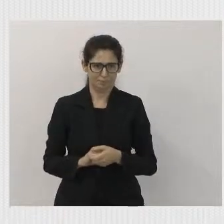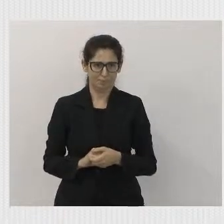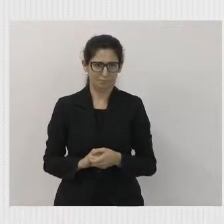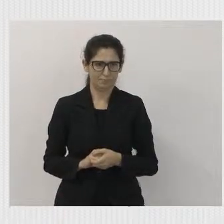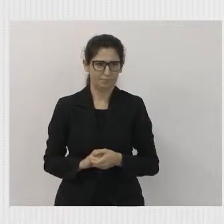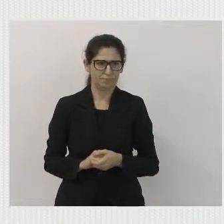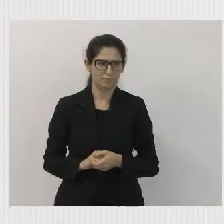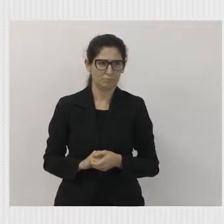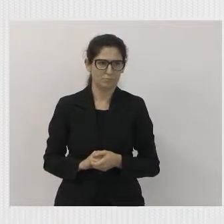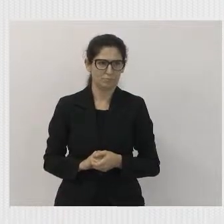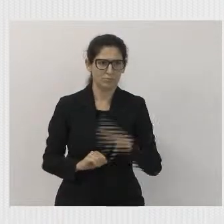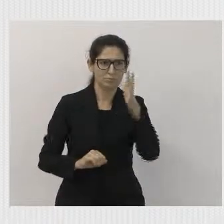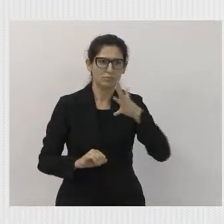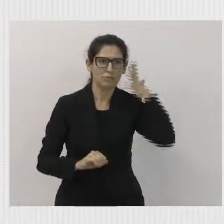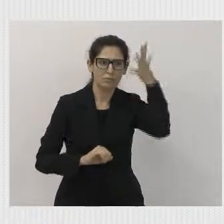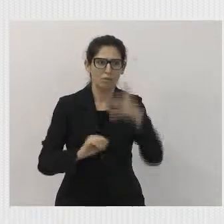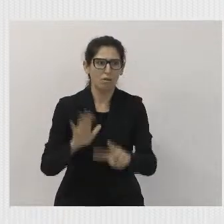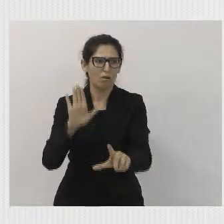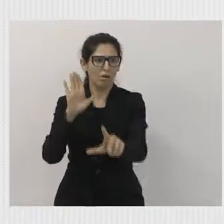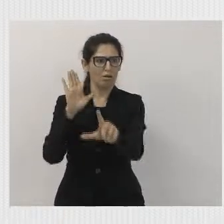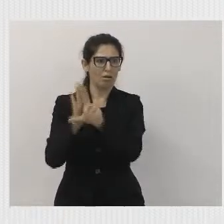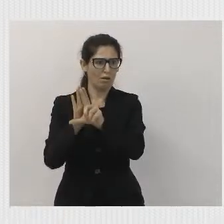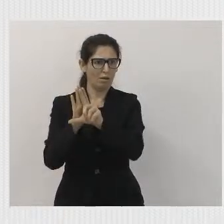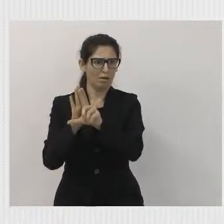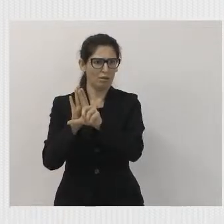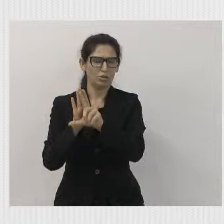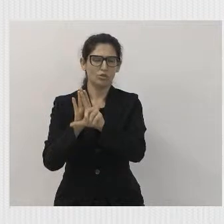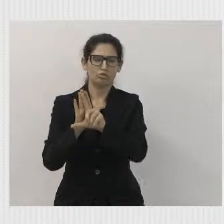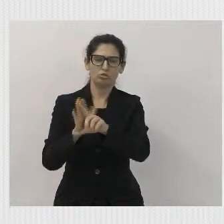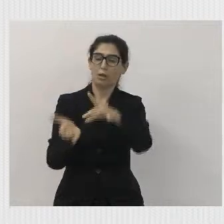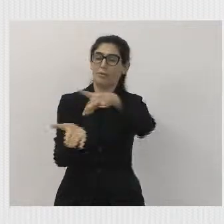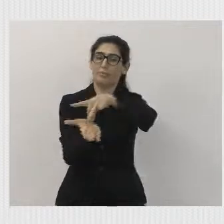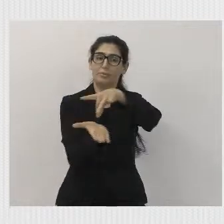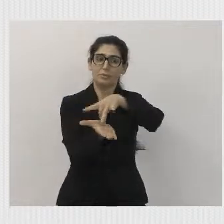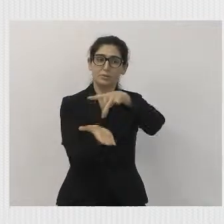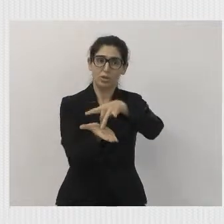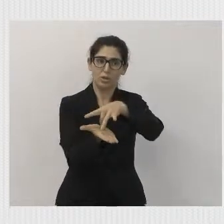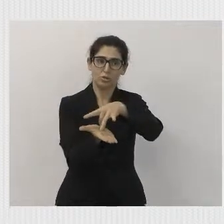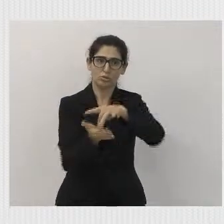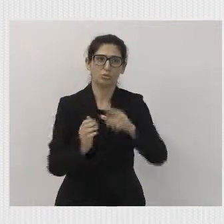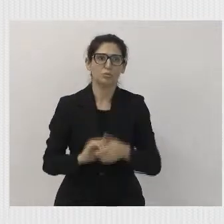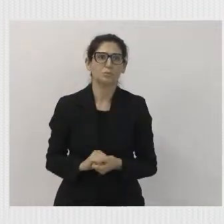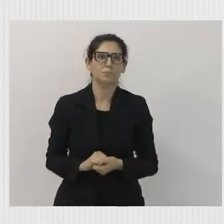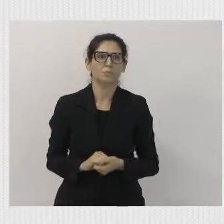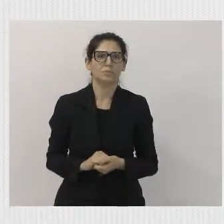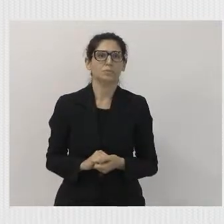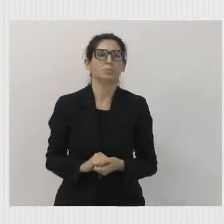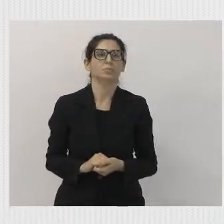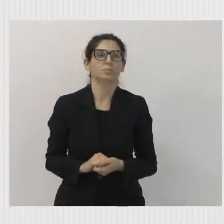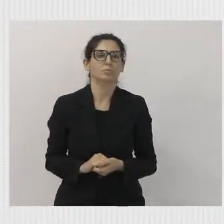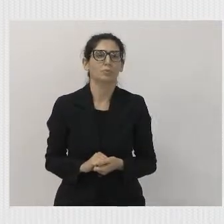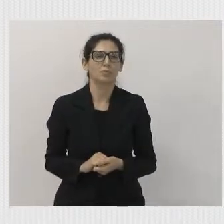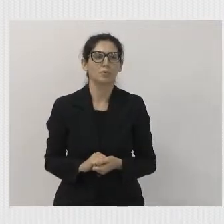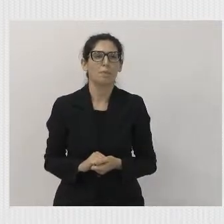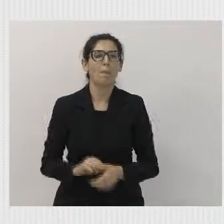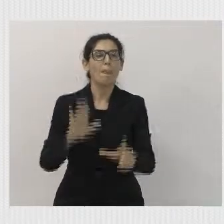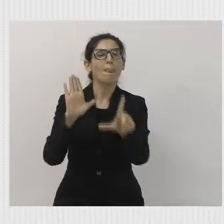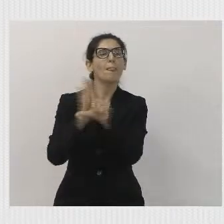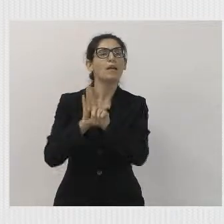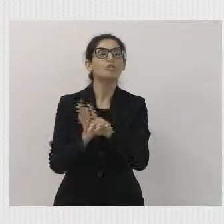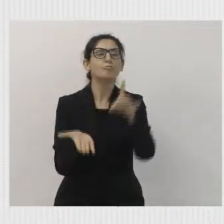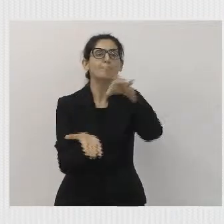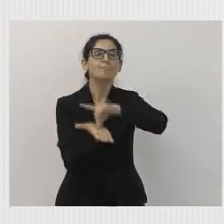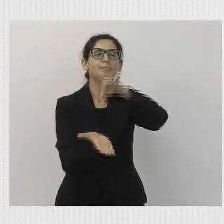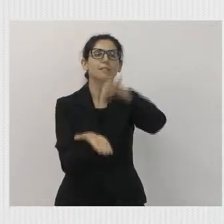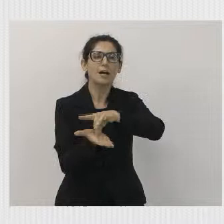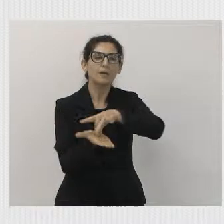da transparência, governança. A gente sabe que a nossa cidade está na trilha certa, porque nós temos uma secretaria de governo aqui atuante. Então, mas